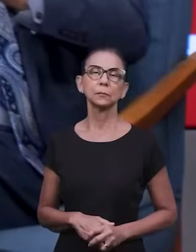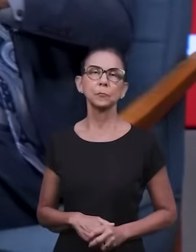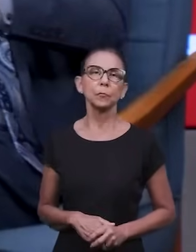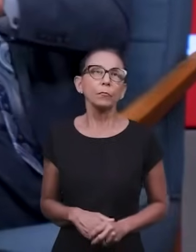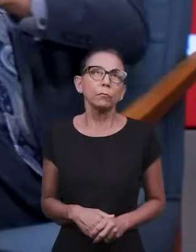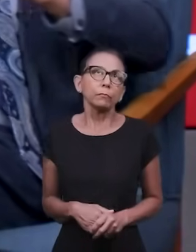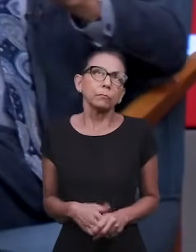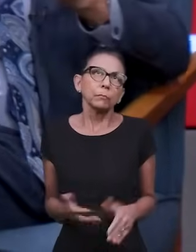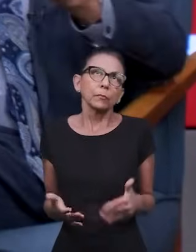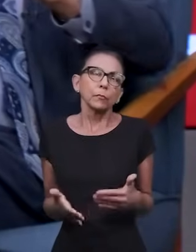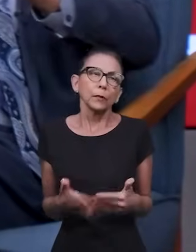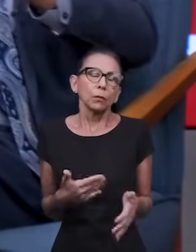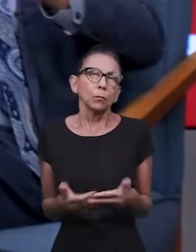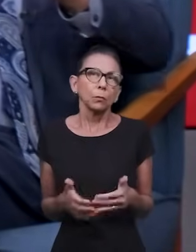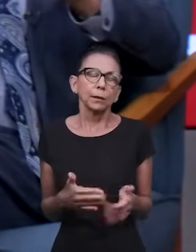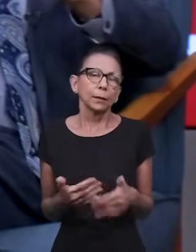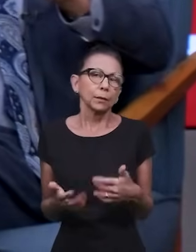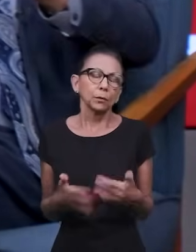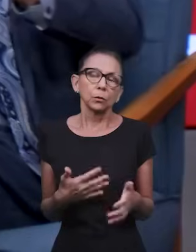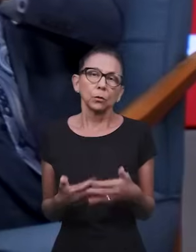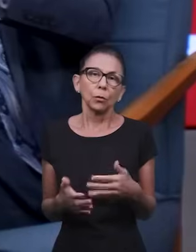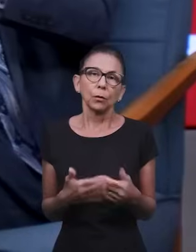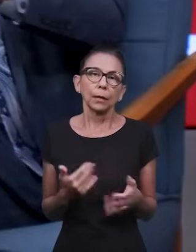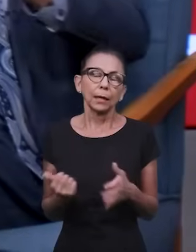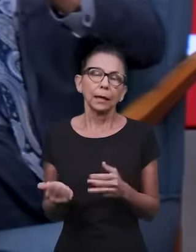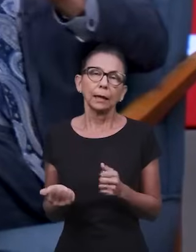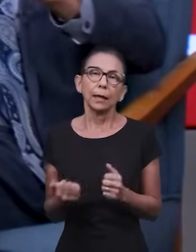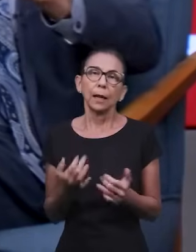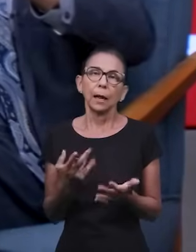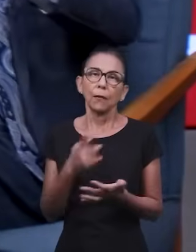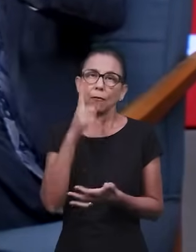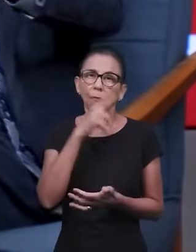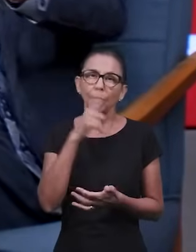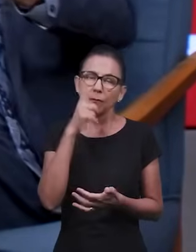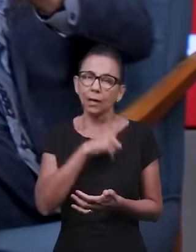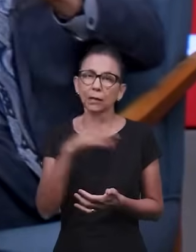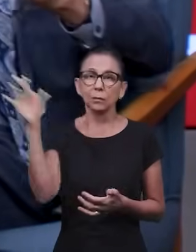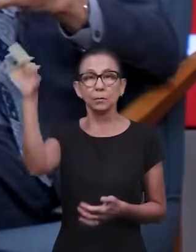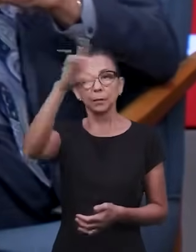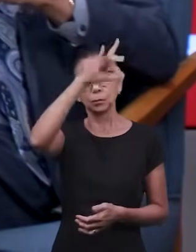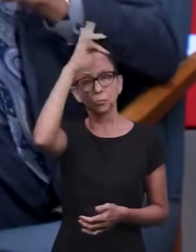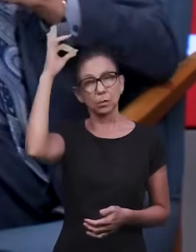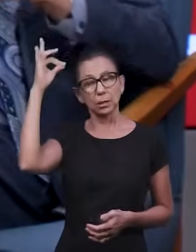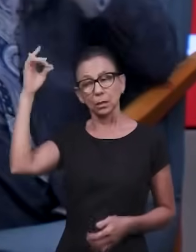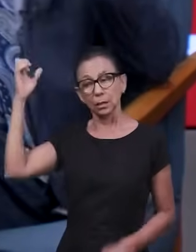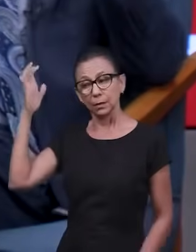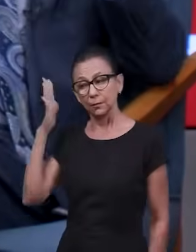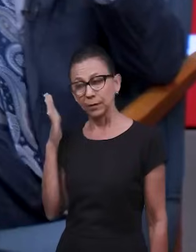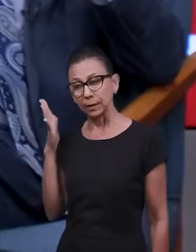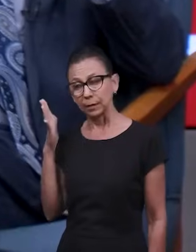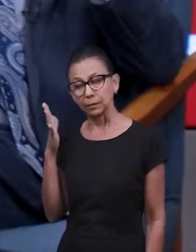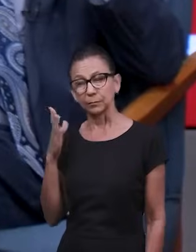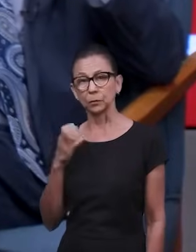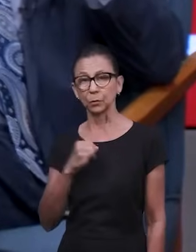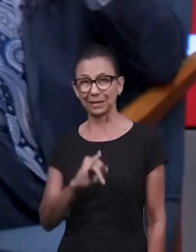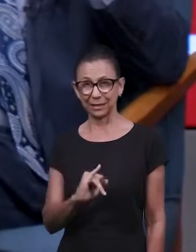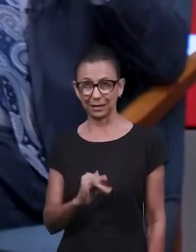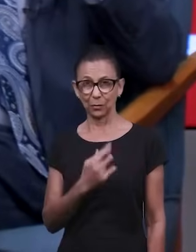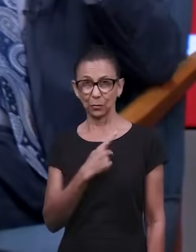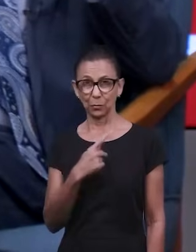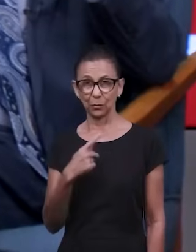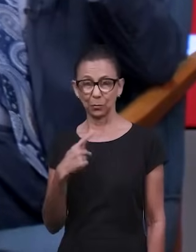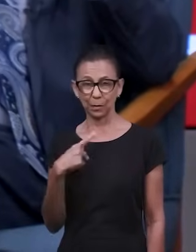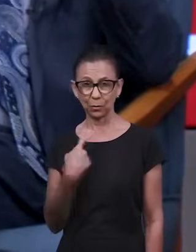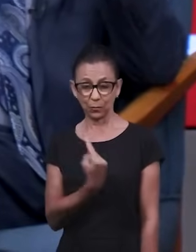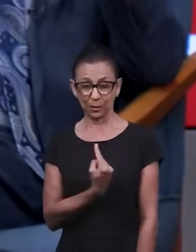então qualquer que qualquer desvio que acontece os policiais tá ali para revelar se o ministério é sozinho é